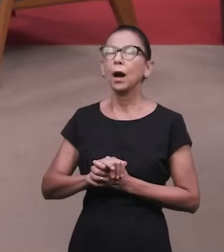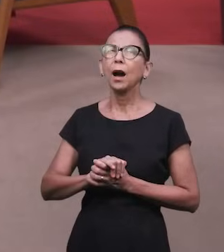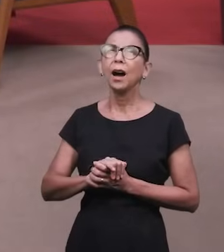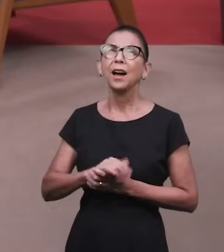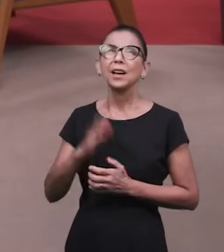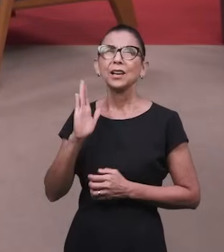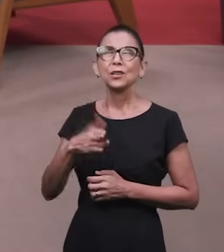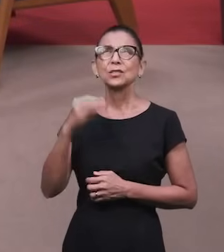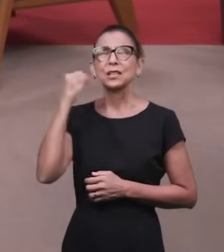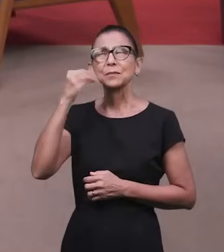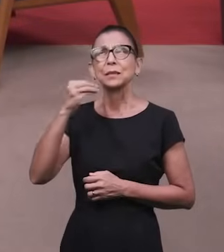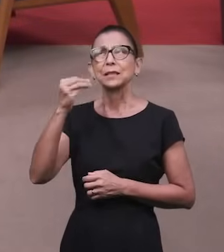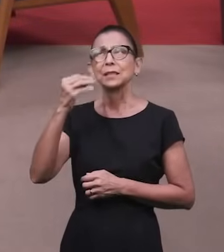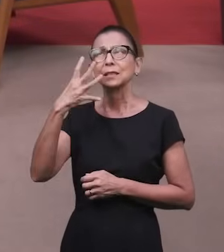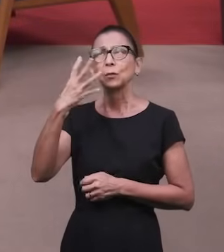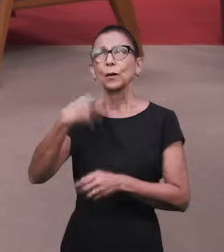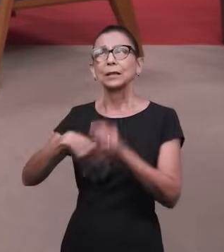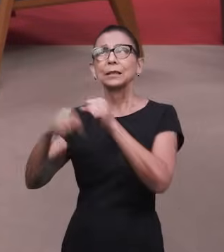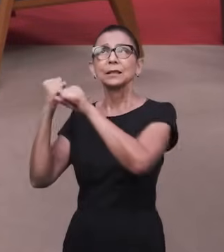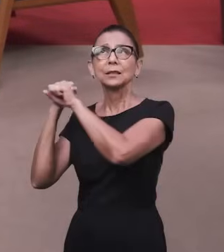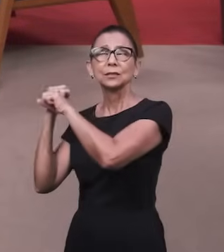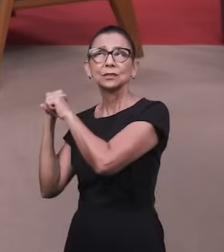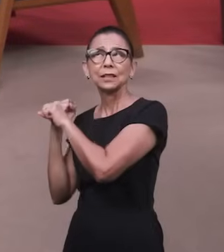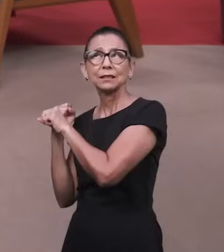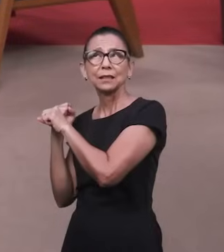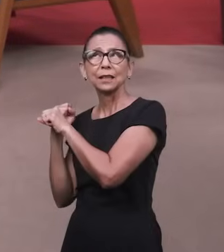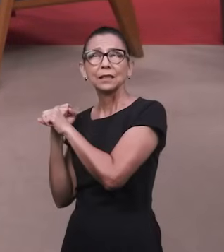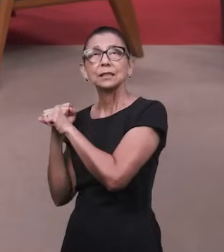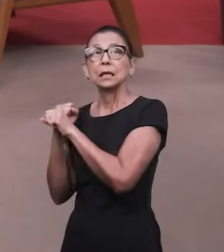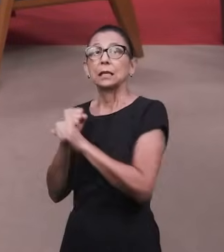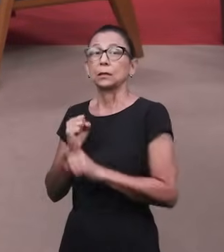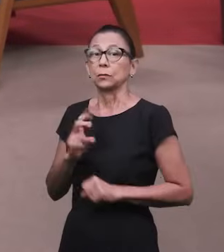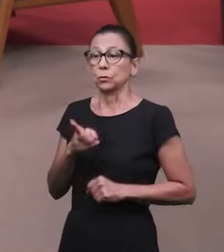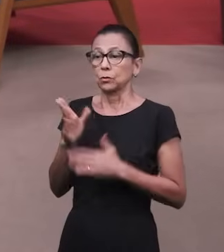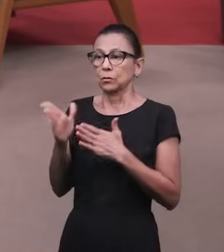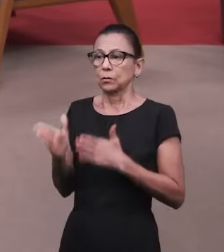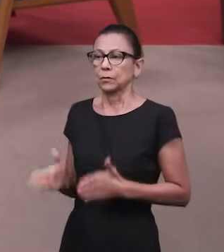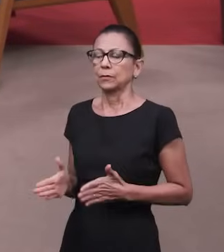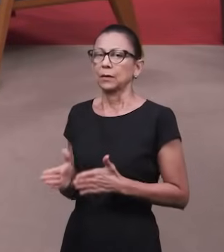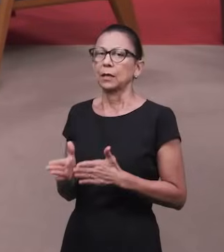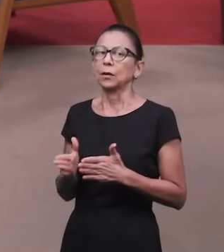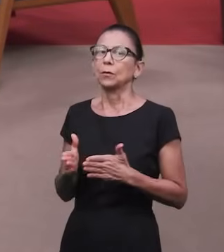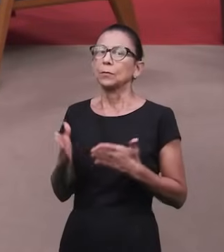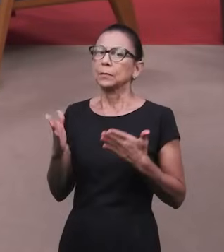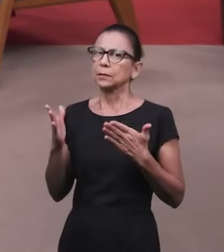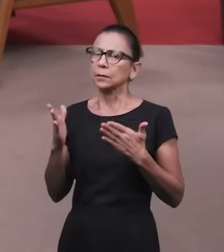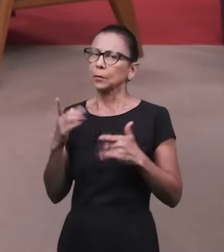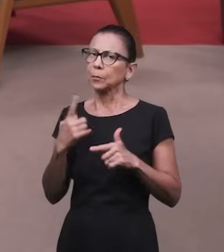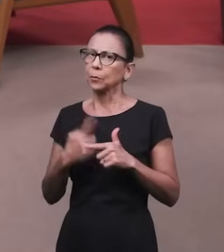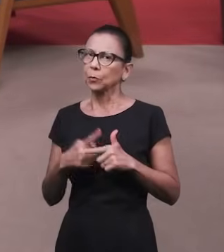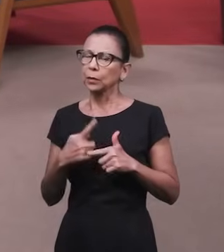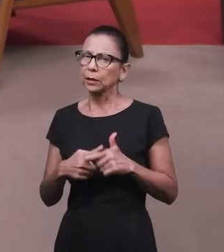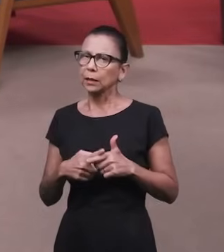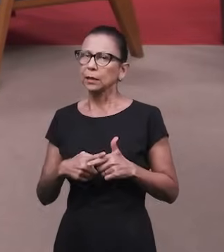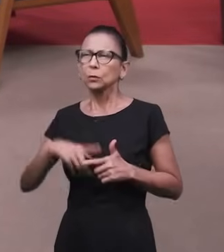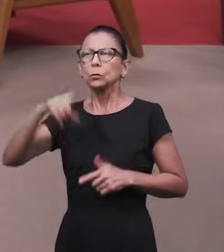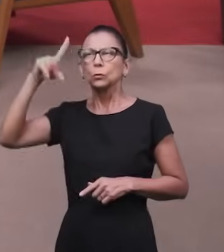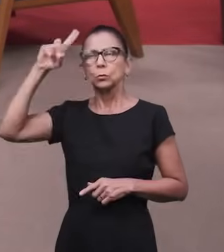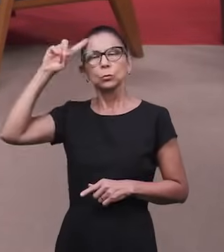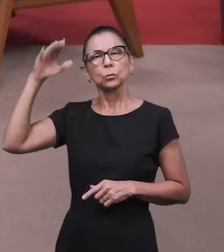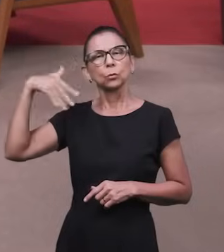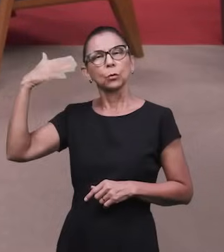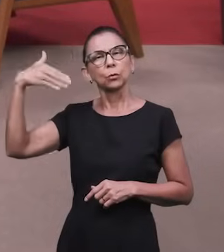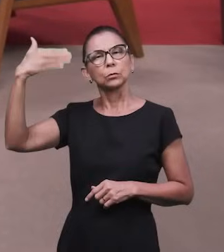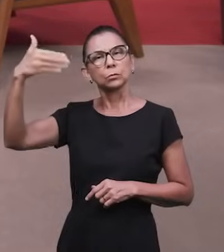de 40 anos atrás, porque todos os dias ele tem uma nova experiência para nós. Ele tem o renovo, ele